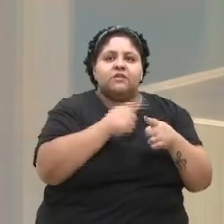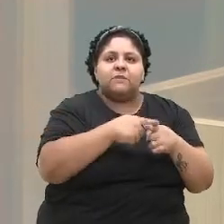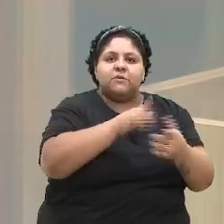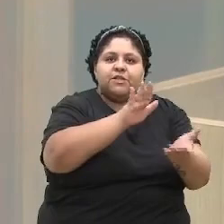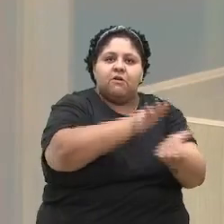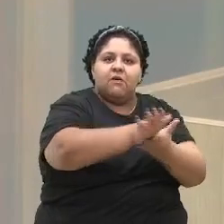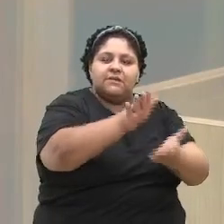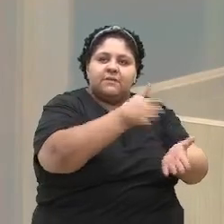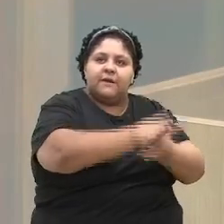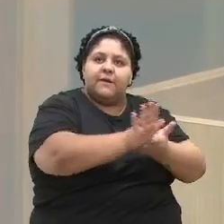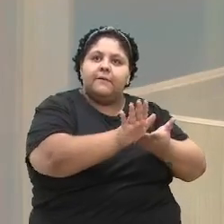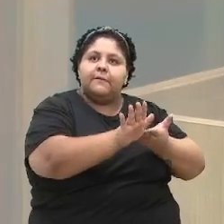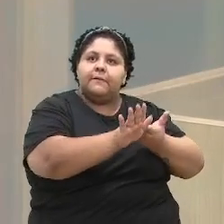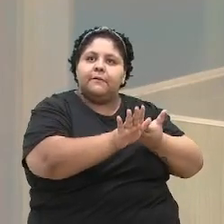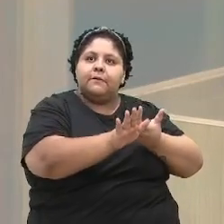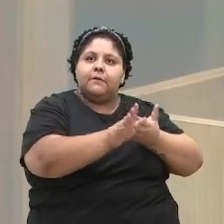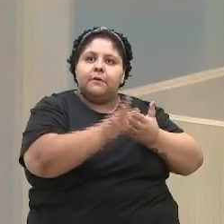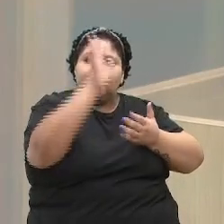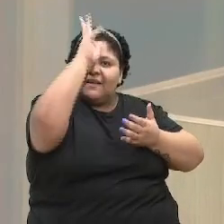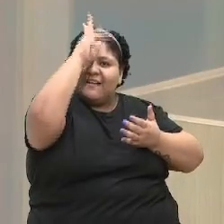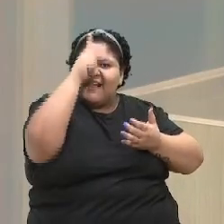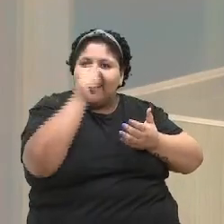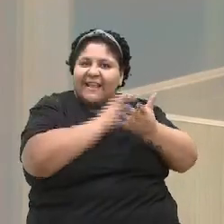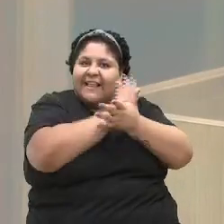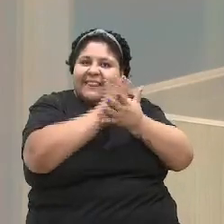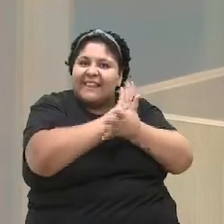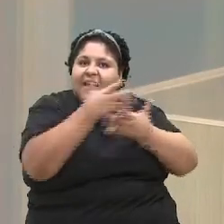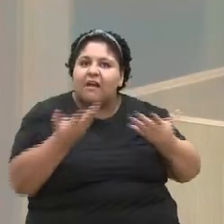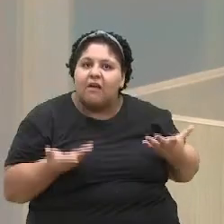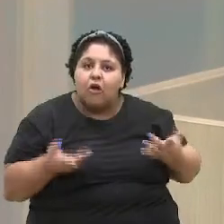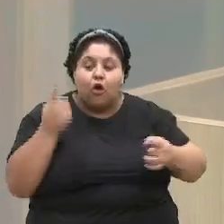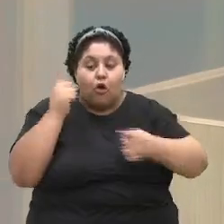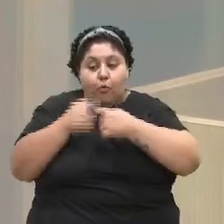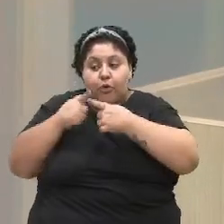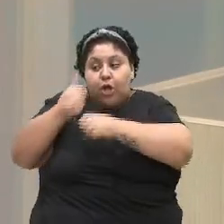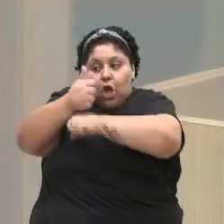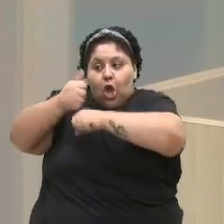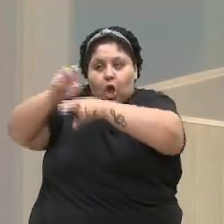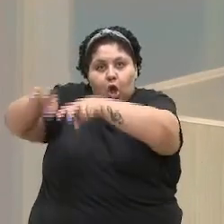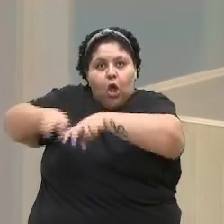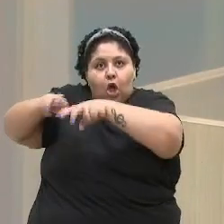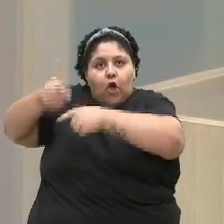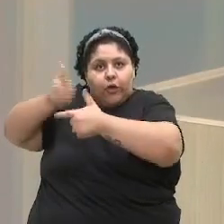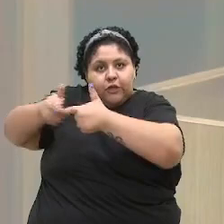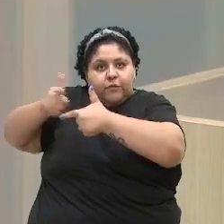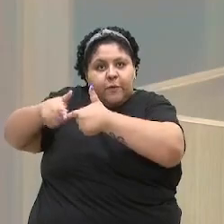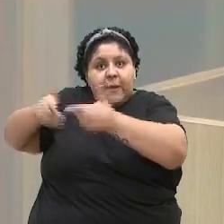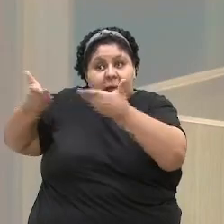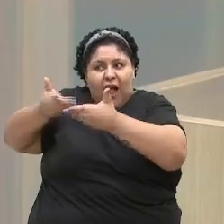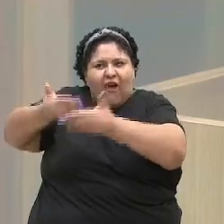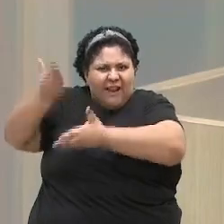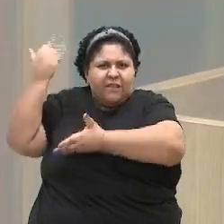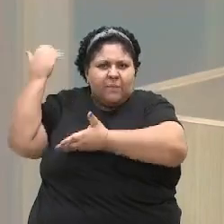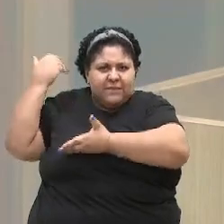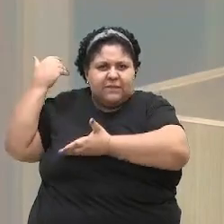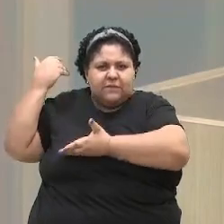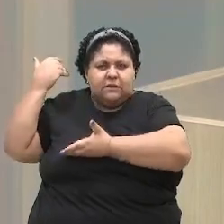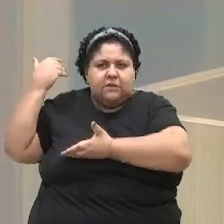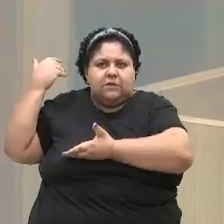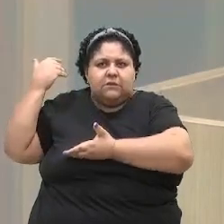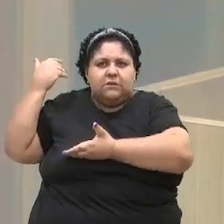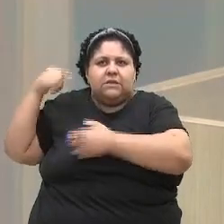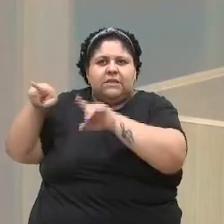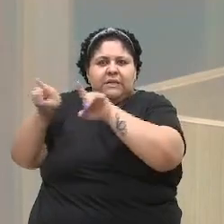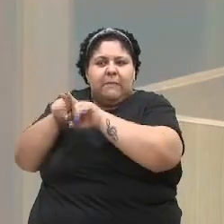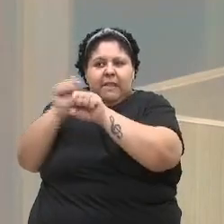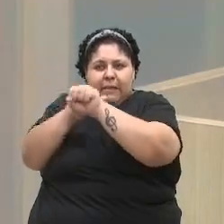outra mercadoria porque o agricultor com esses problemas que teve ali atrás da questão também da